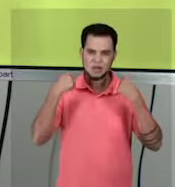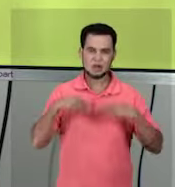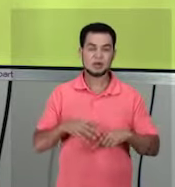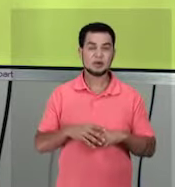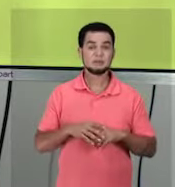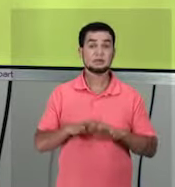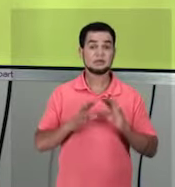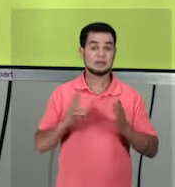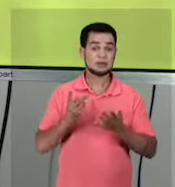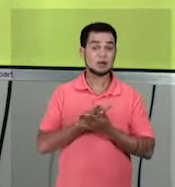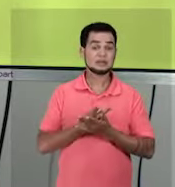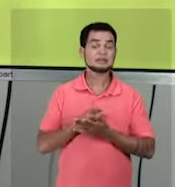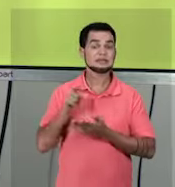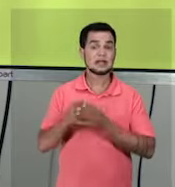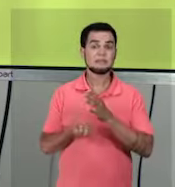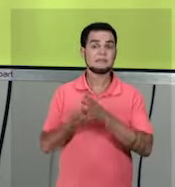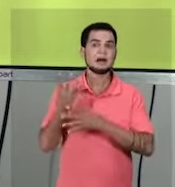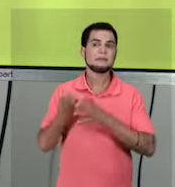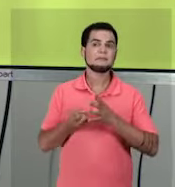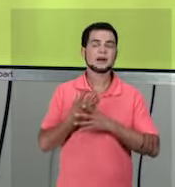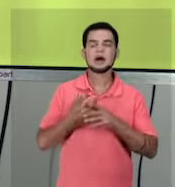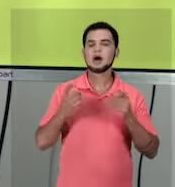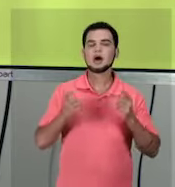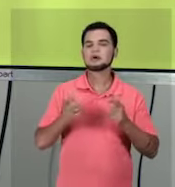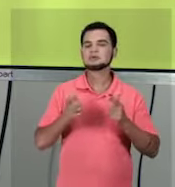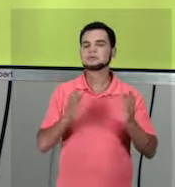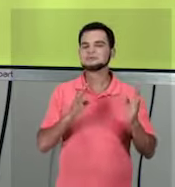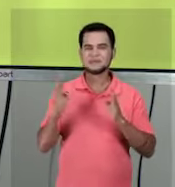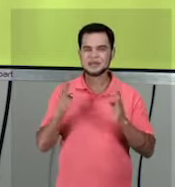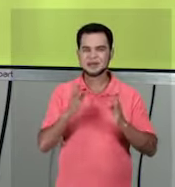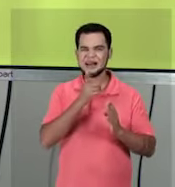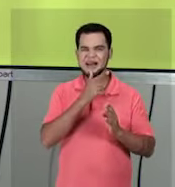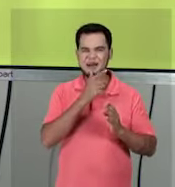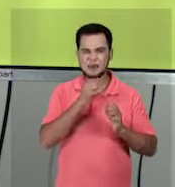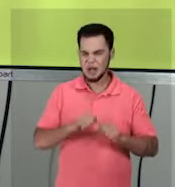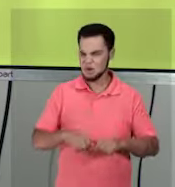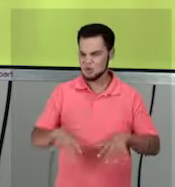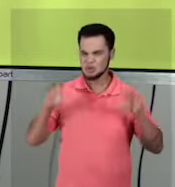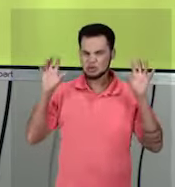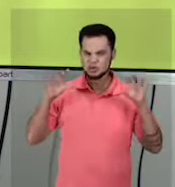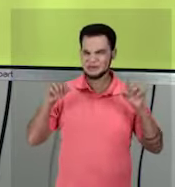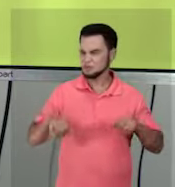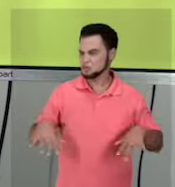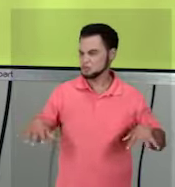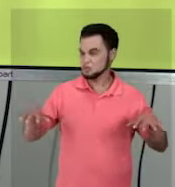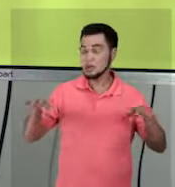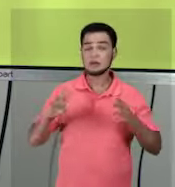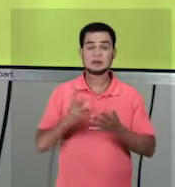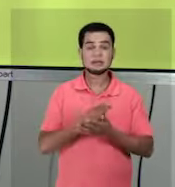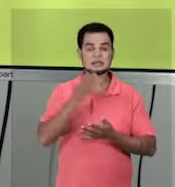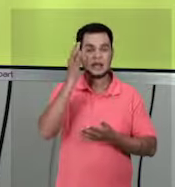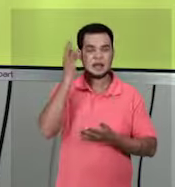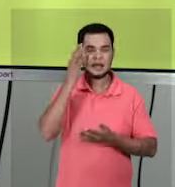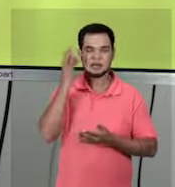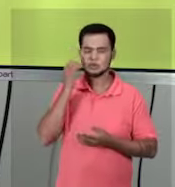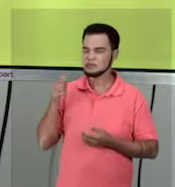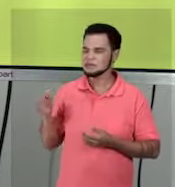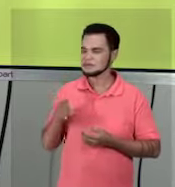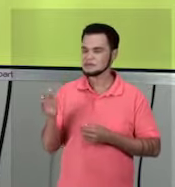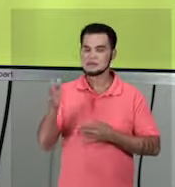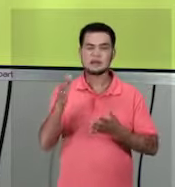de alagamento, né? Onde você tem presença de roedores, principalmente no esgoto, a urina desses roedores